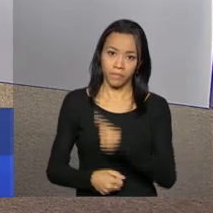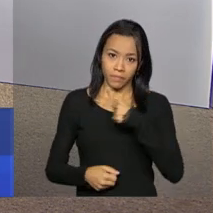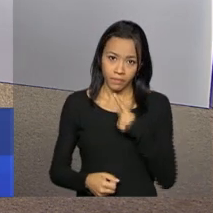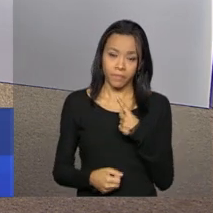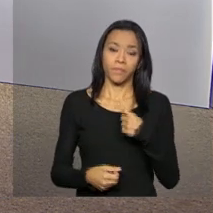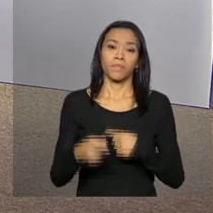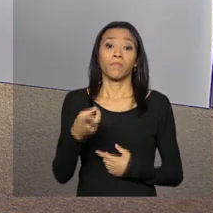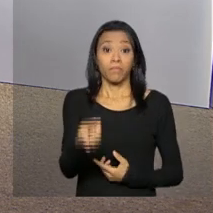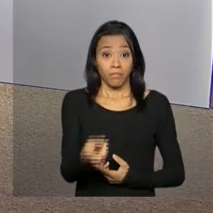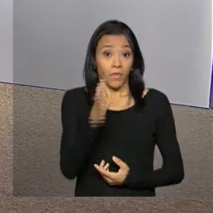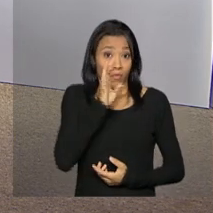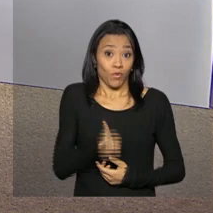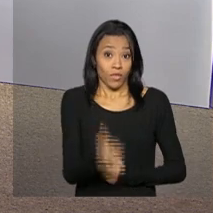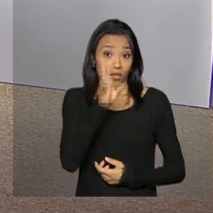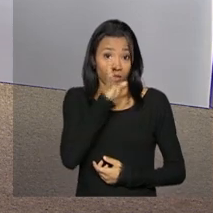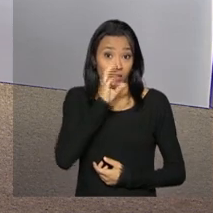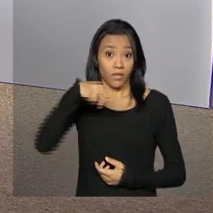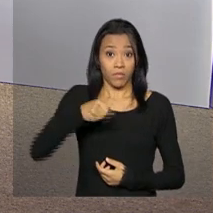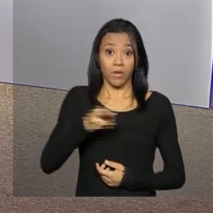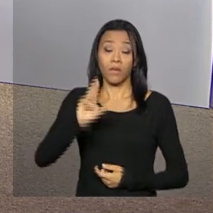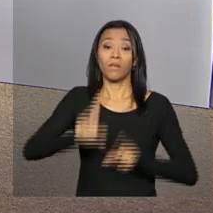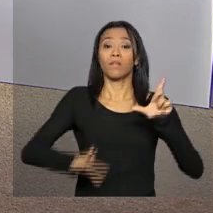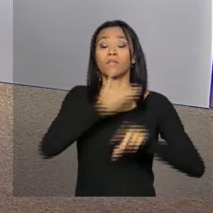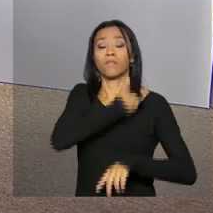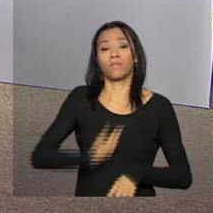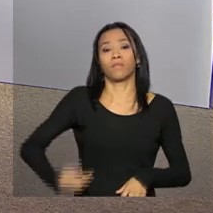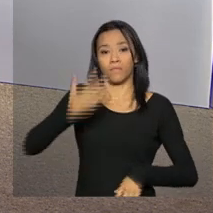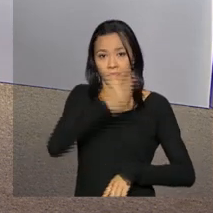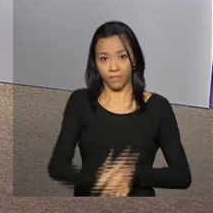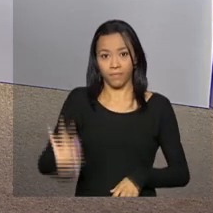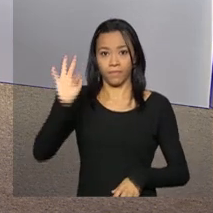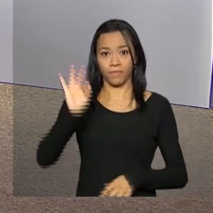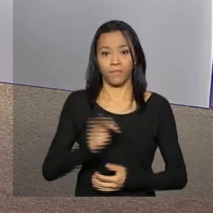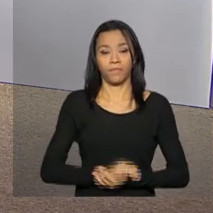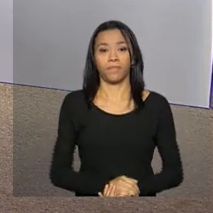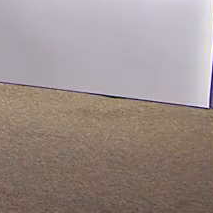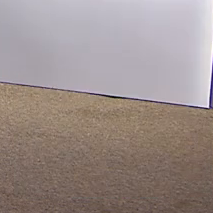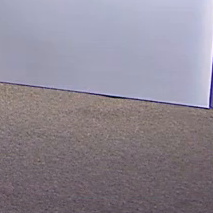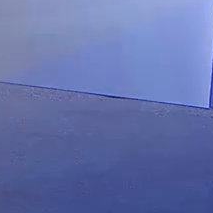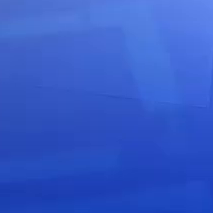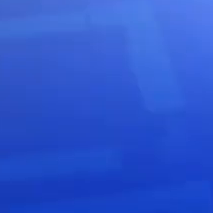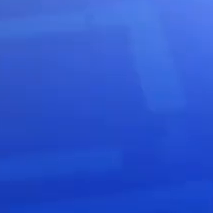facebook.com/tvnbr. Continue com a gente, NBR, a TV do Governo Federal.